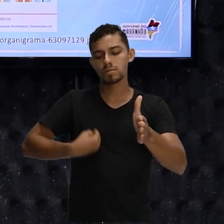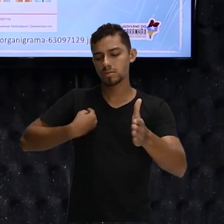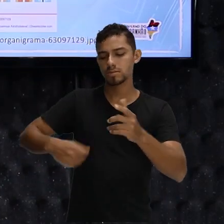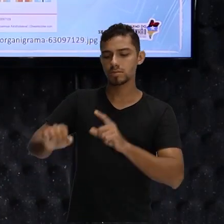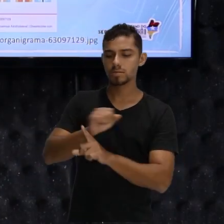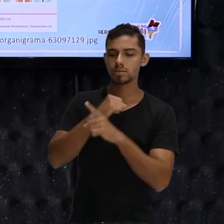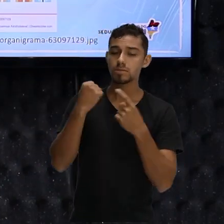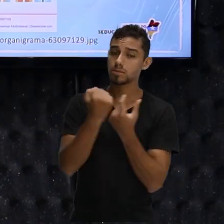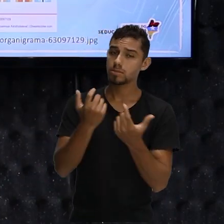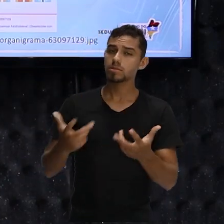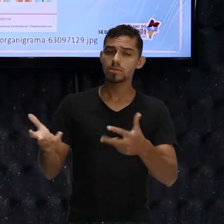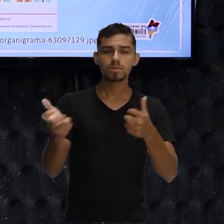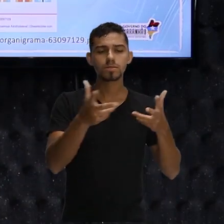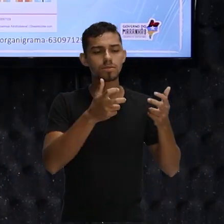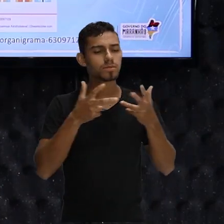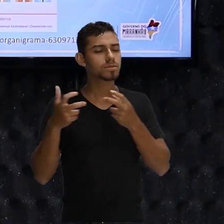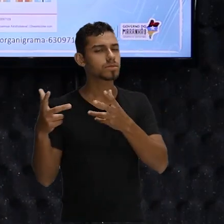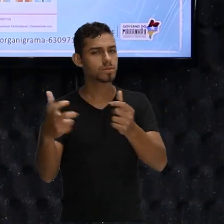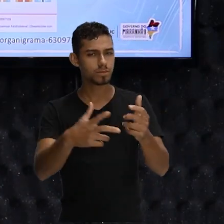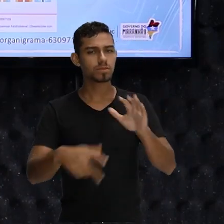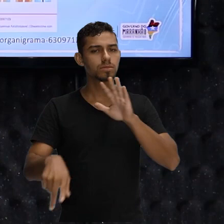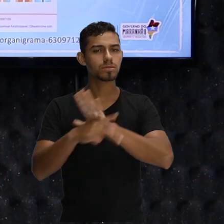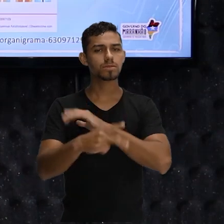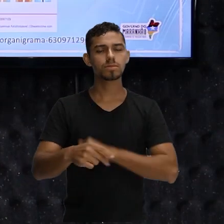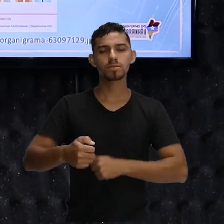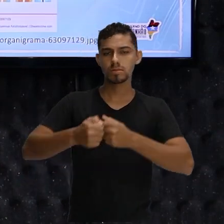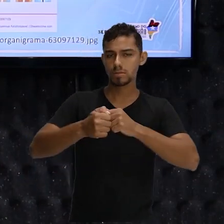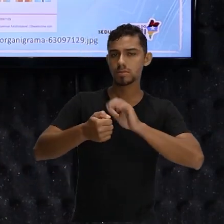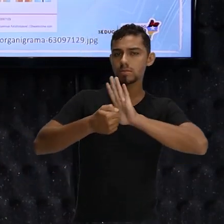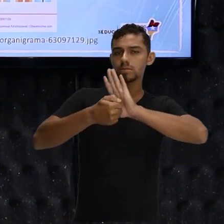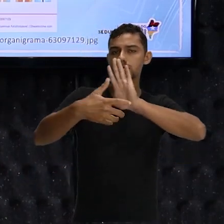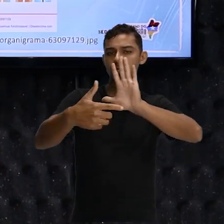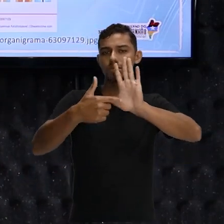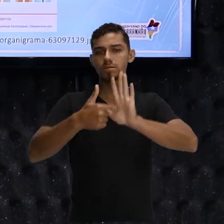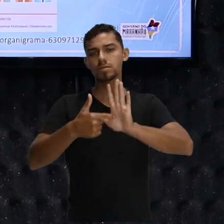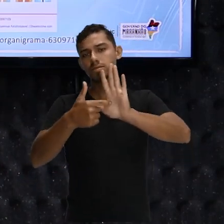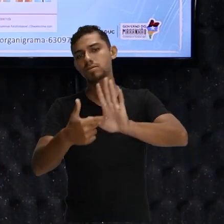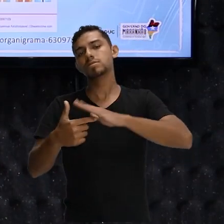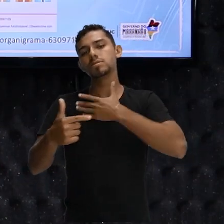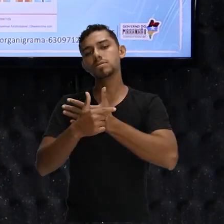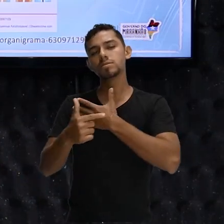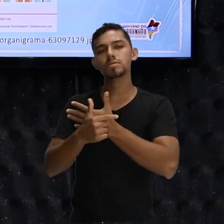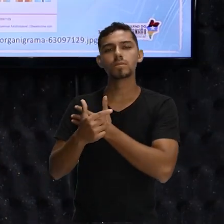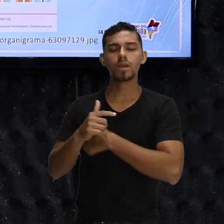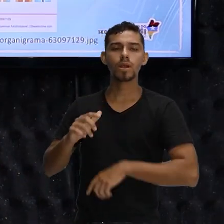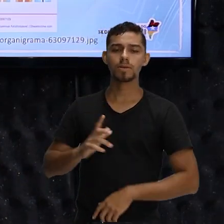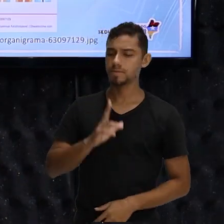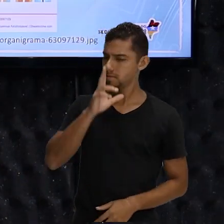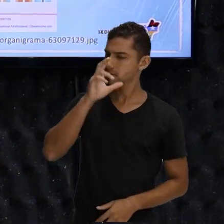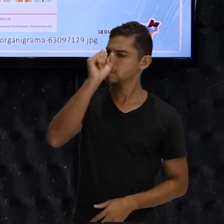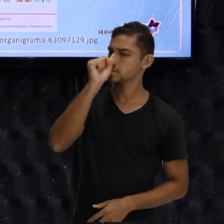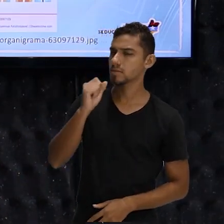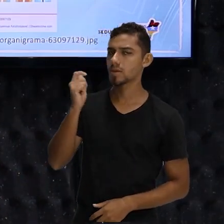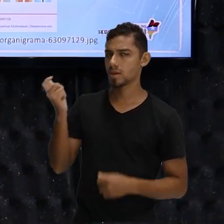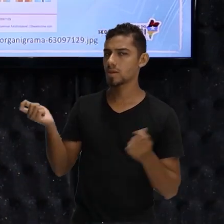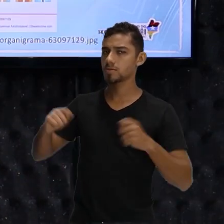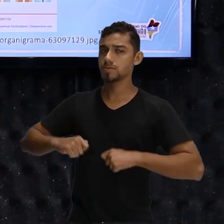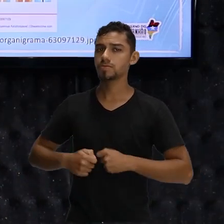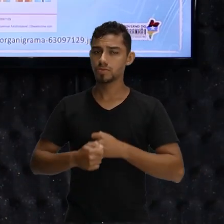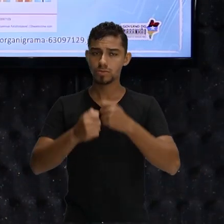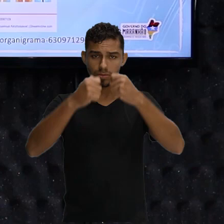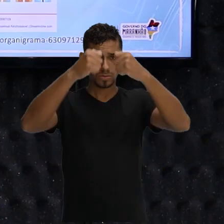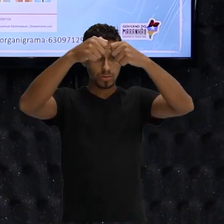gente percebe essa noção de status, de prestígio, de relações de poderes, de